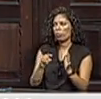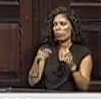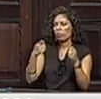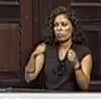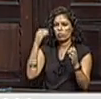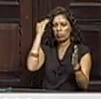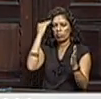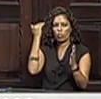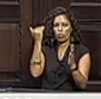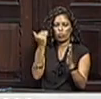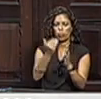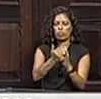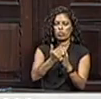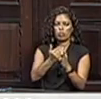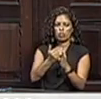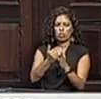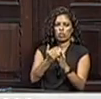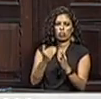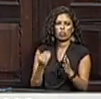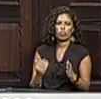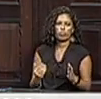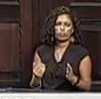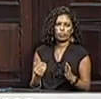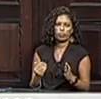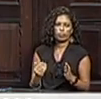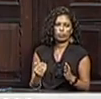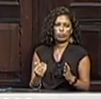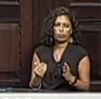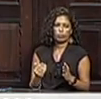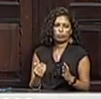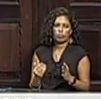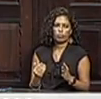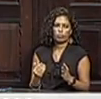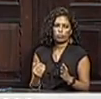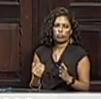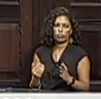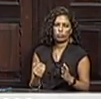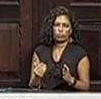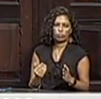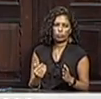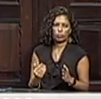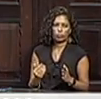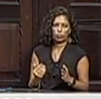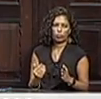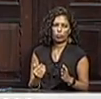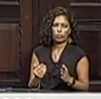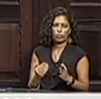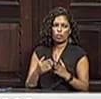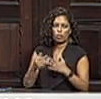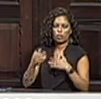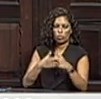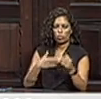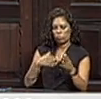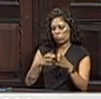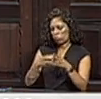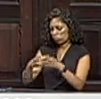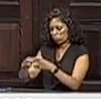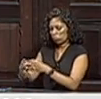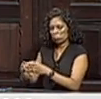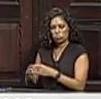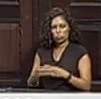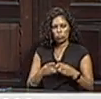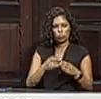seja para categorias fragilmente organizadas em sindicato, sejam para categorias de tradição sindical mais